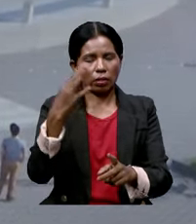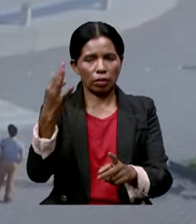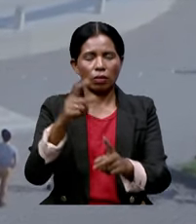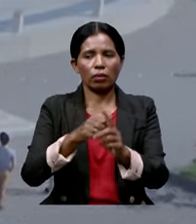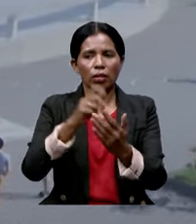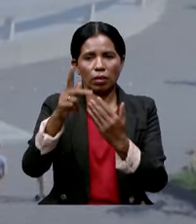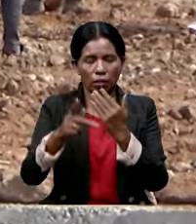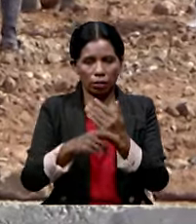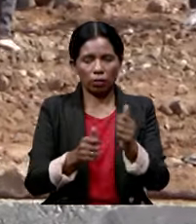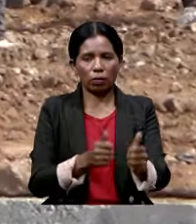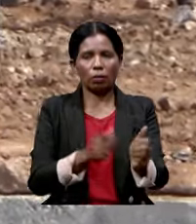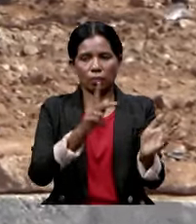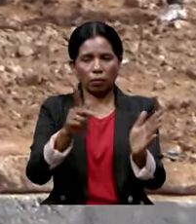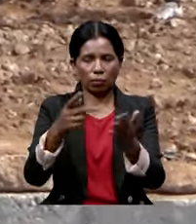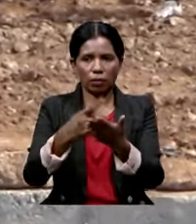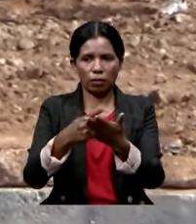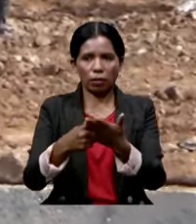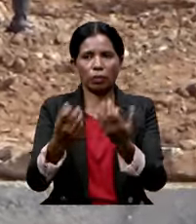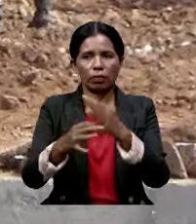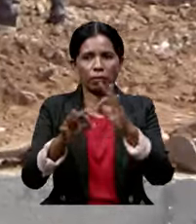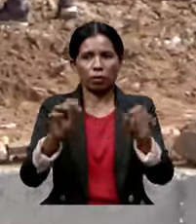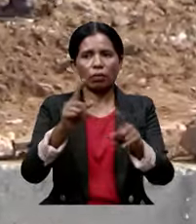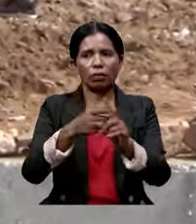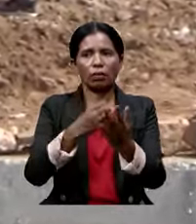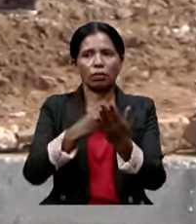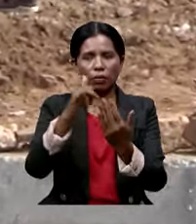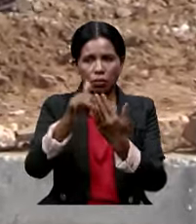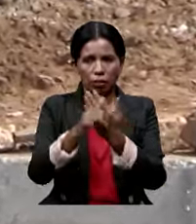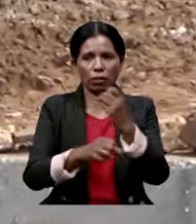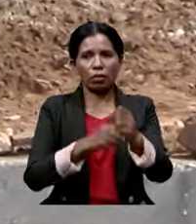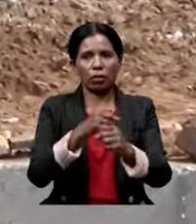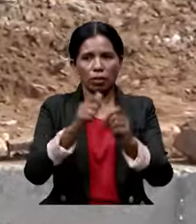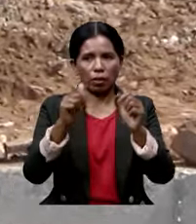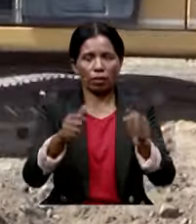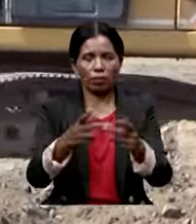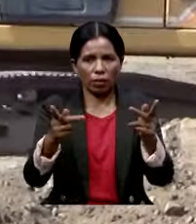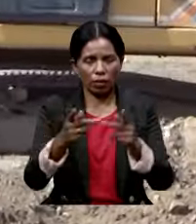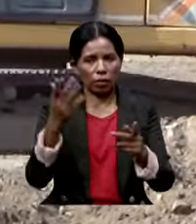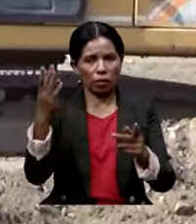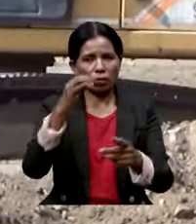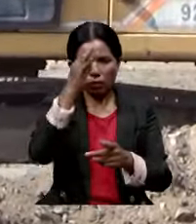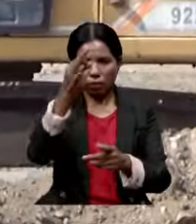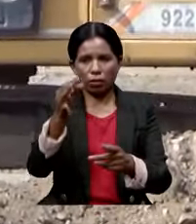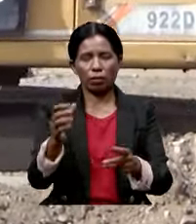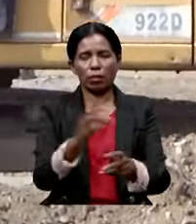ne no tuir plano proyekto refere se termina ya fulan julio tinang ne. En kuanto faten refere ya futuro